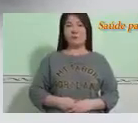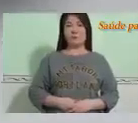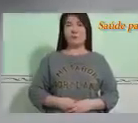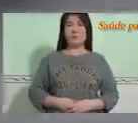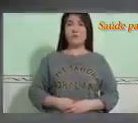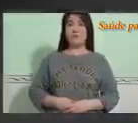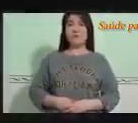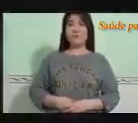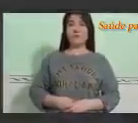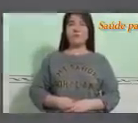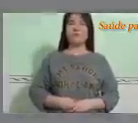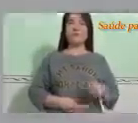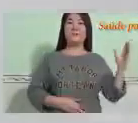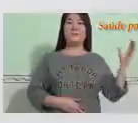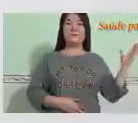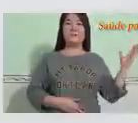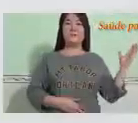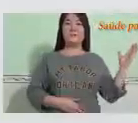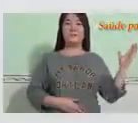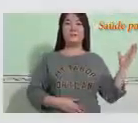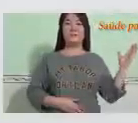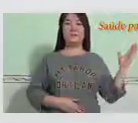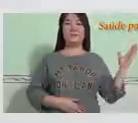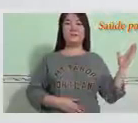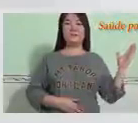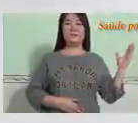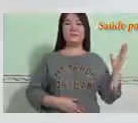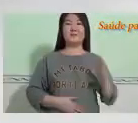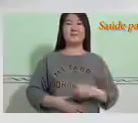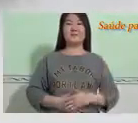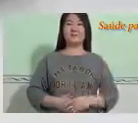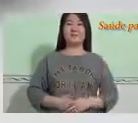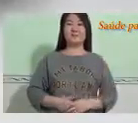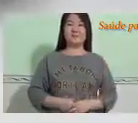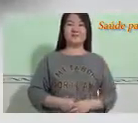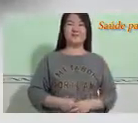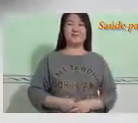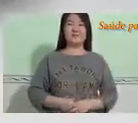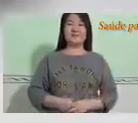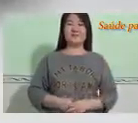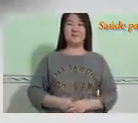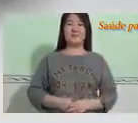quando feito de forma errada pode provocar queimaduras, irritação,